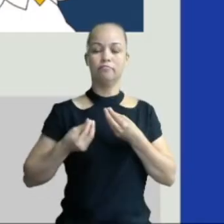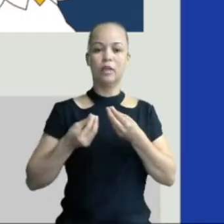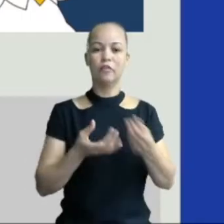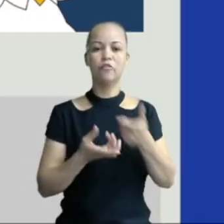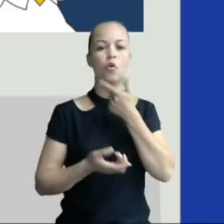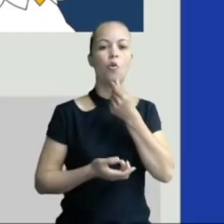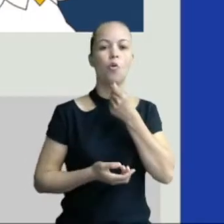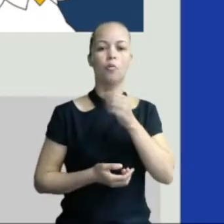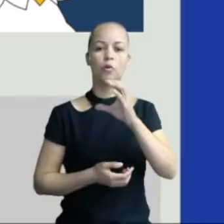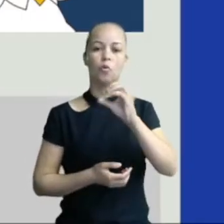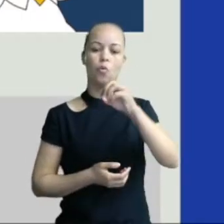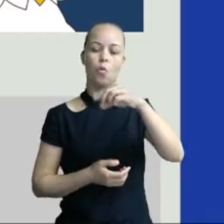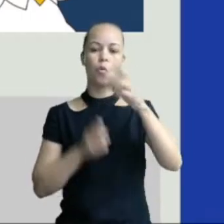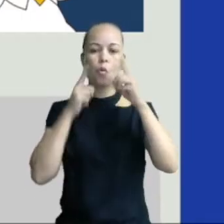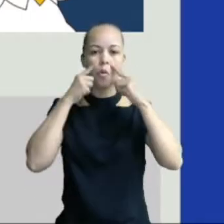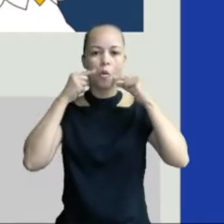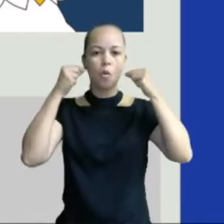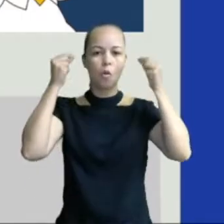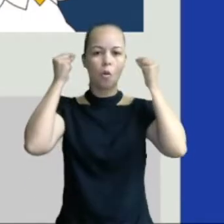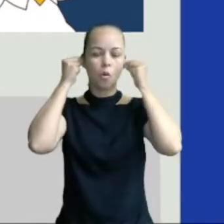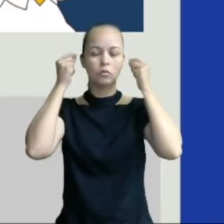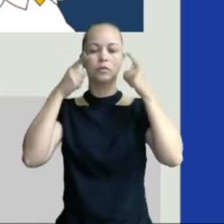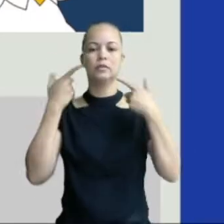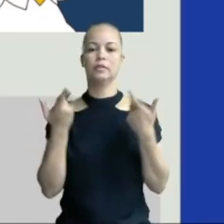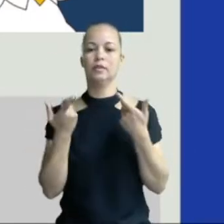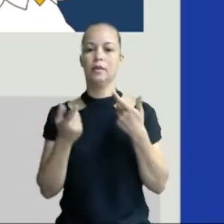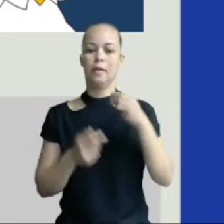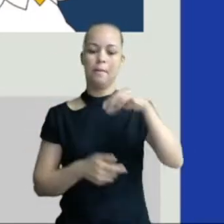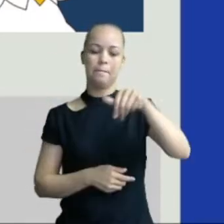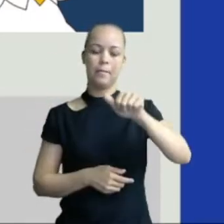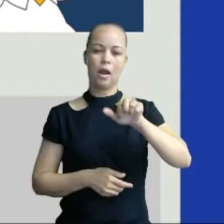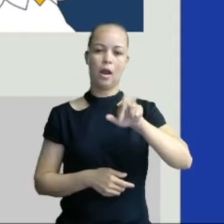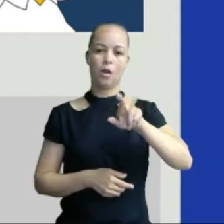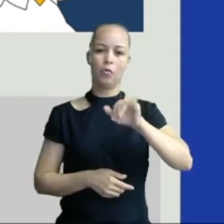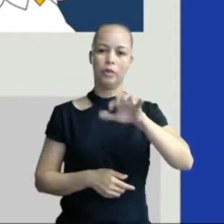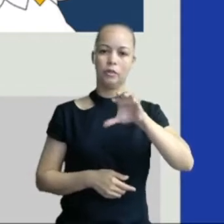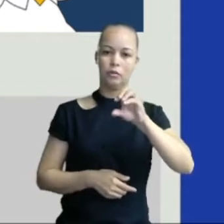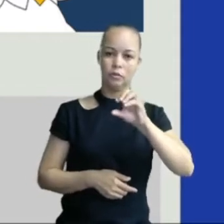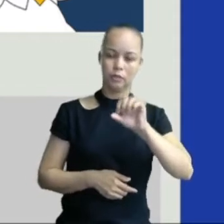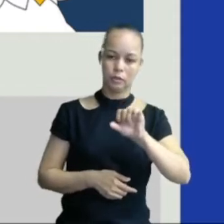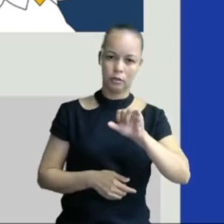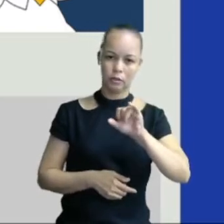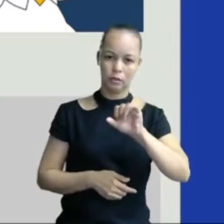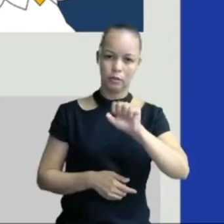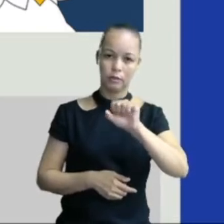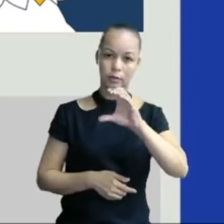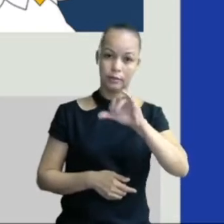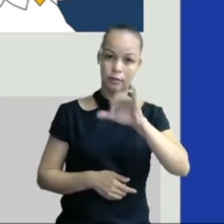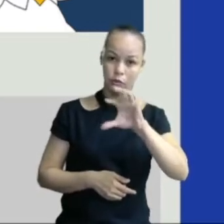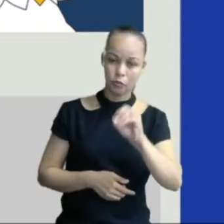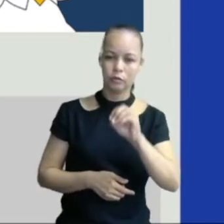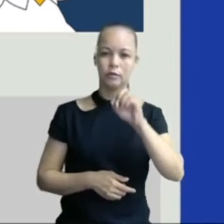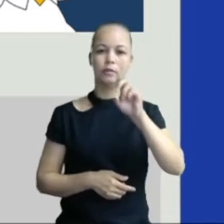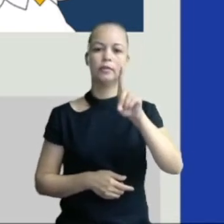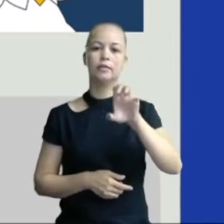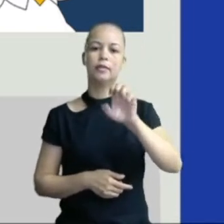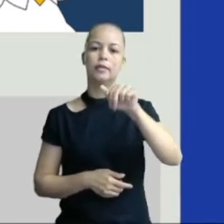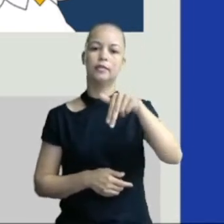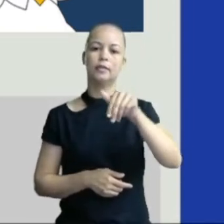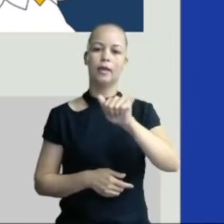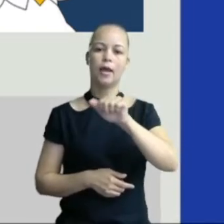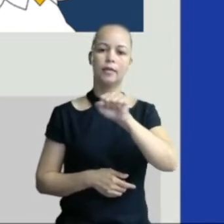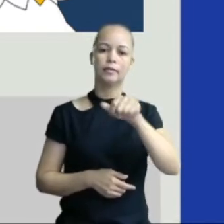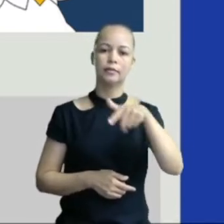homem inteligente e culto. Ele soube manter um clima de paz e prosperidade em Pernambuco.